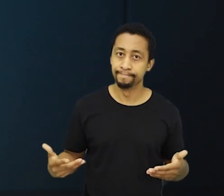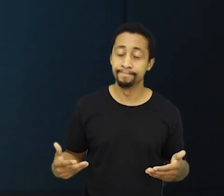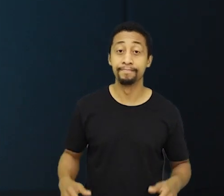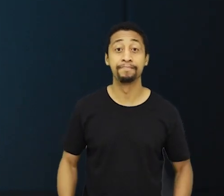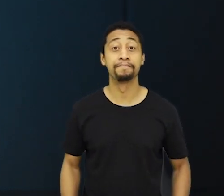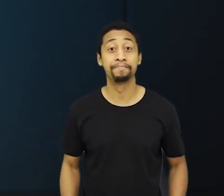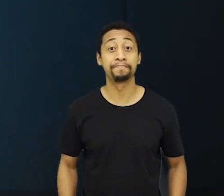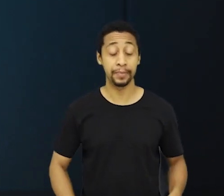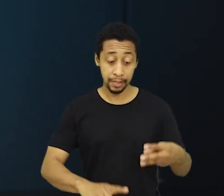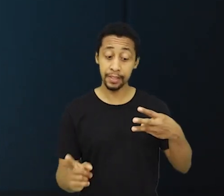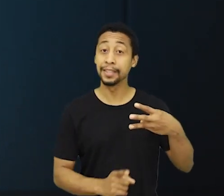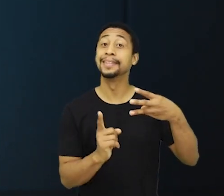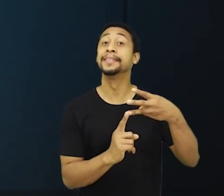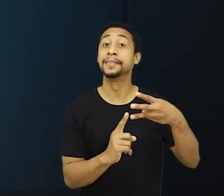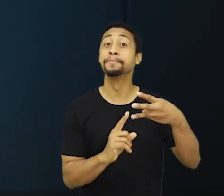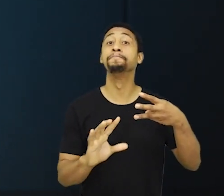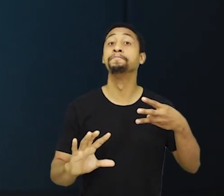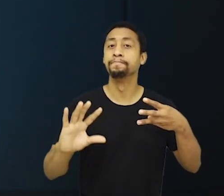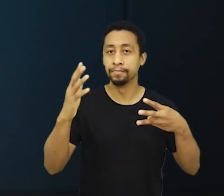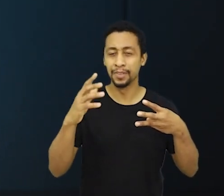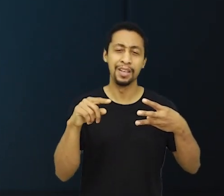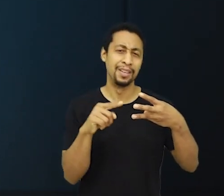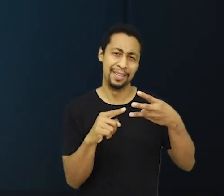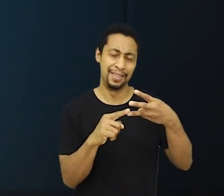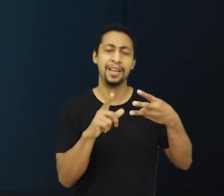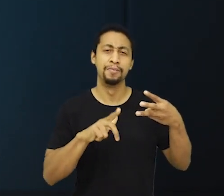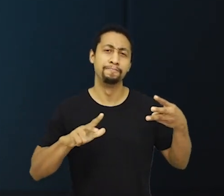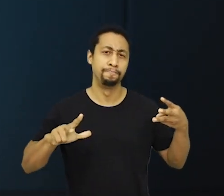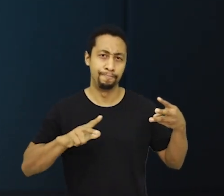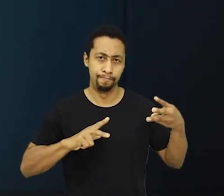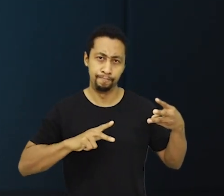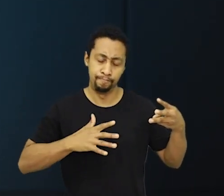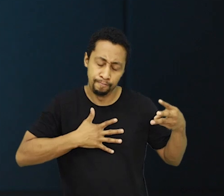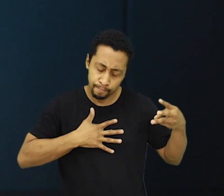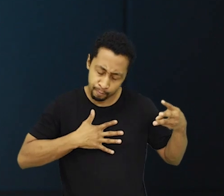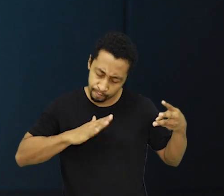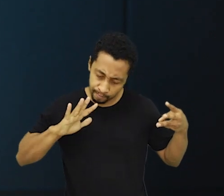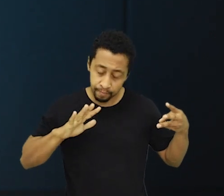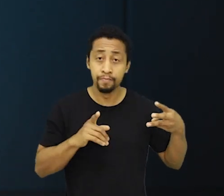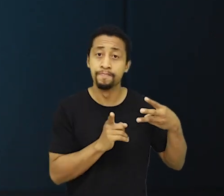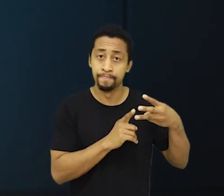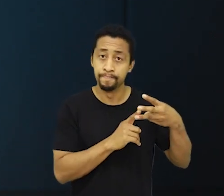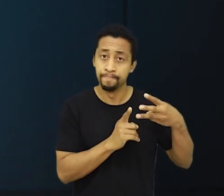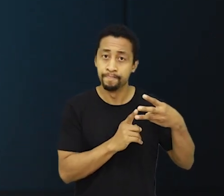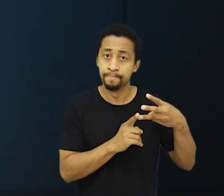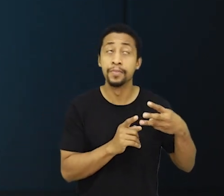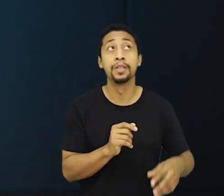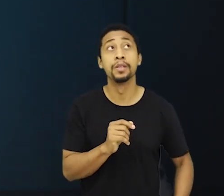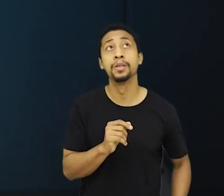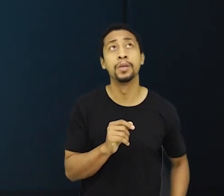E o terceiro fator, que aí já é um fator pessoal, que é o fator